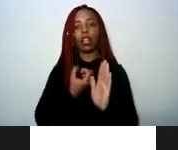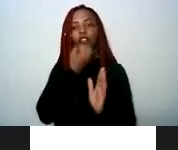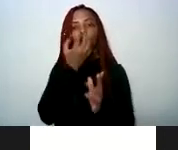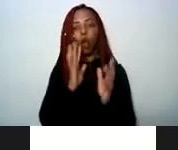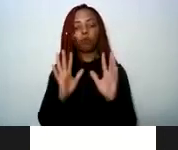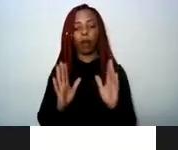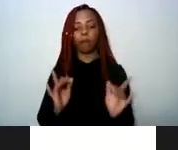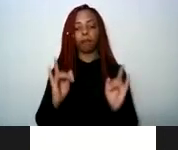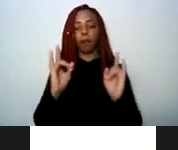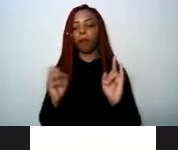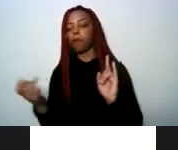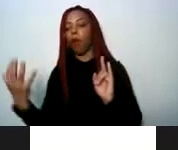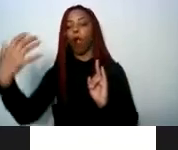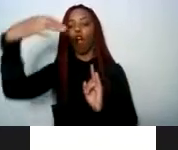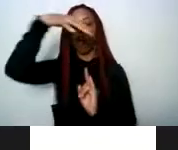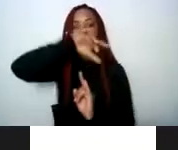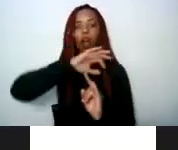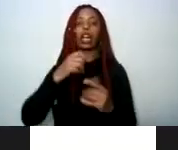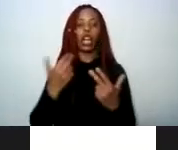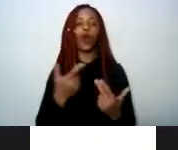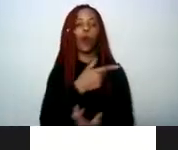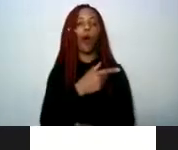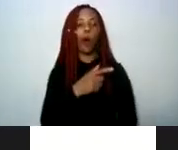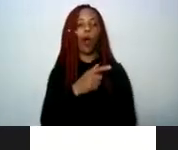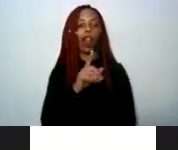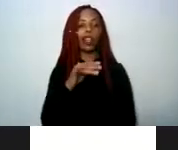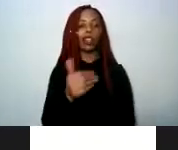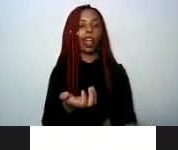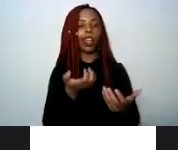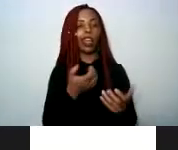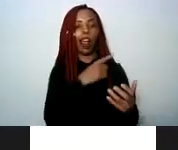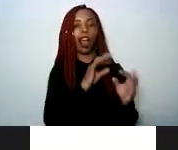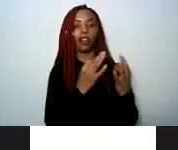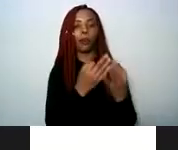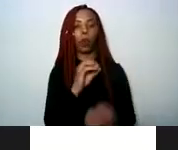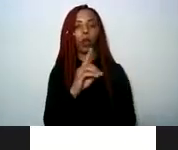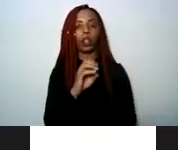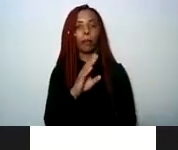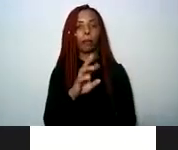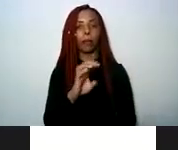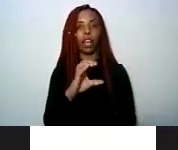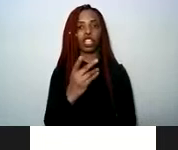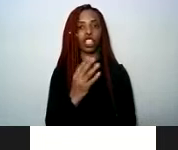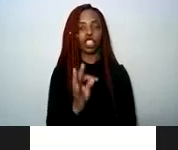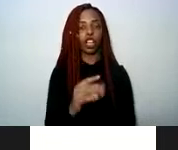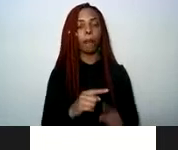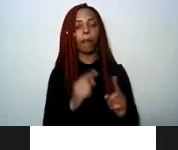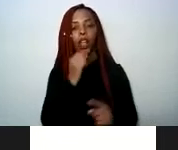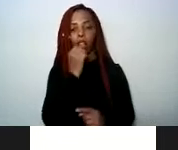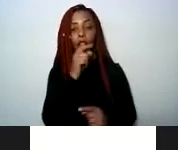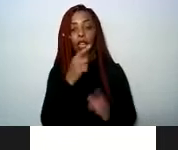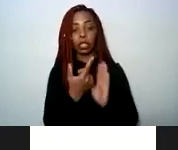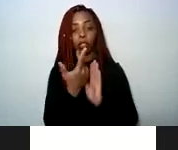como Lina previa lá para o mausoléu da família Odebrecht e que essas gravuras elas foram